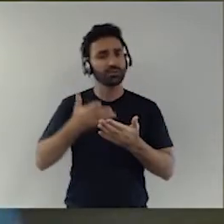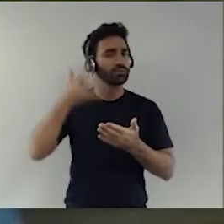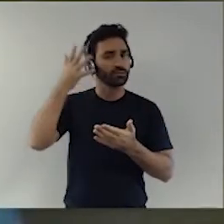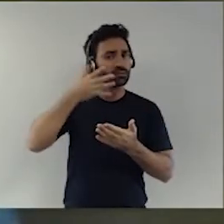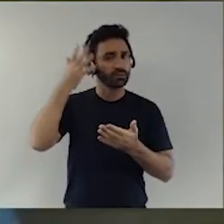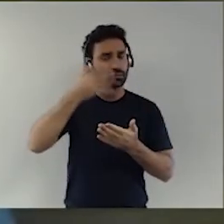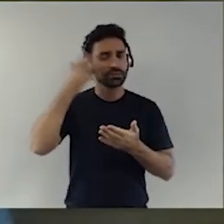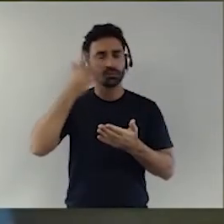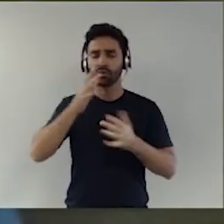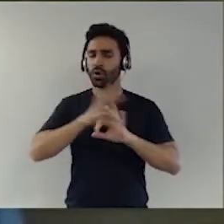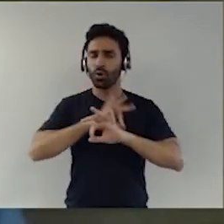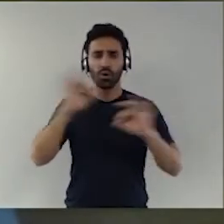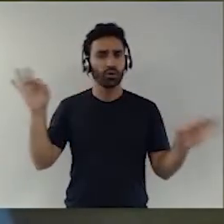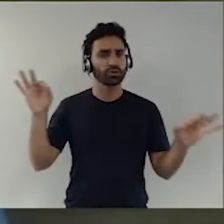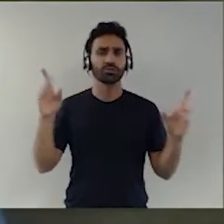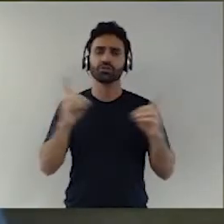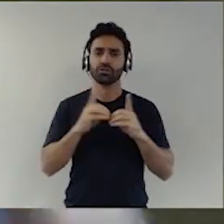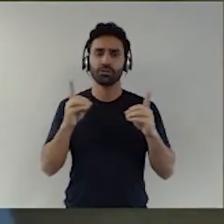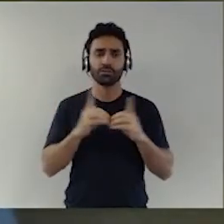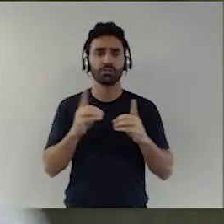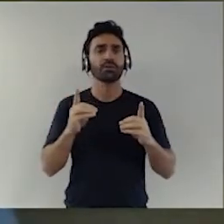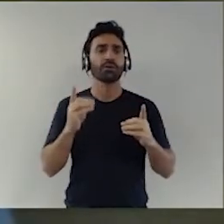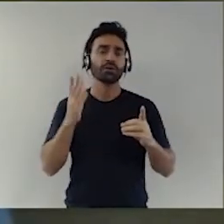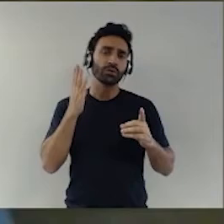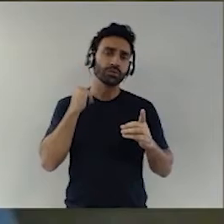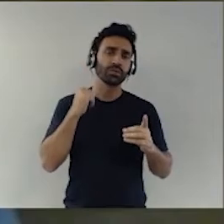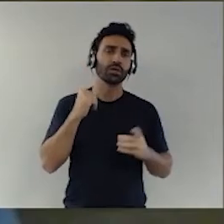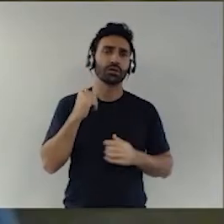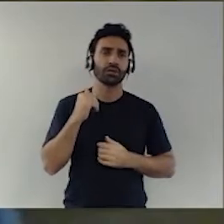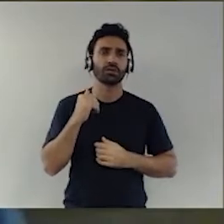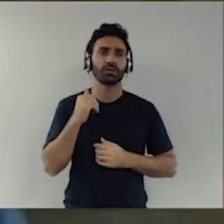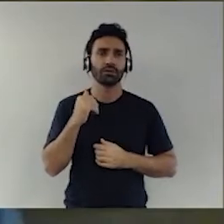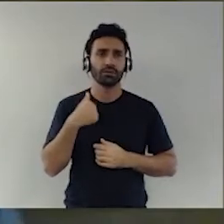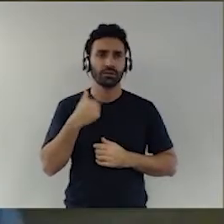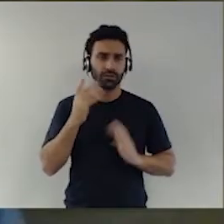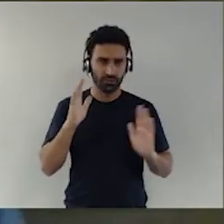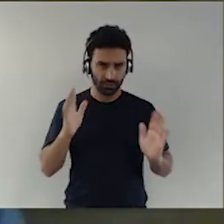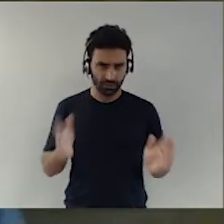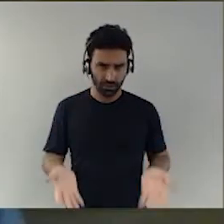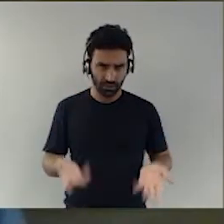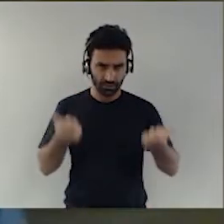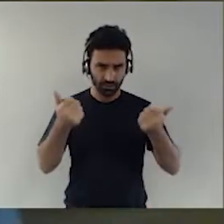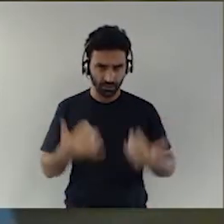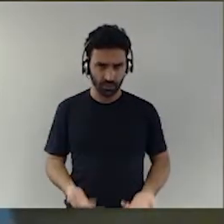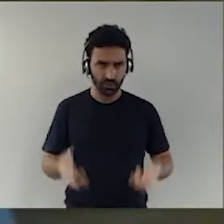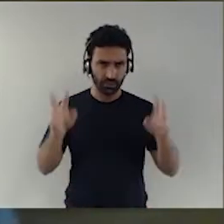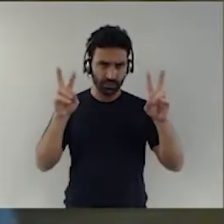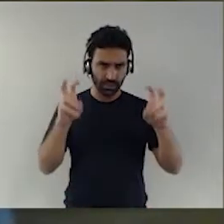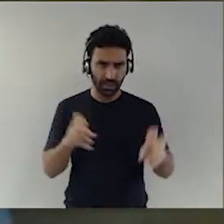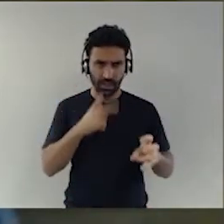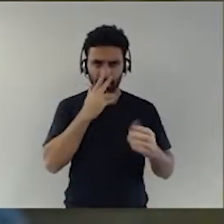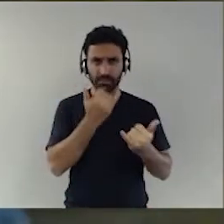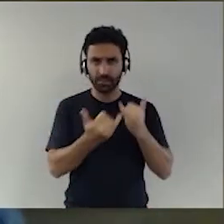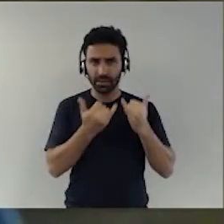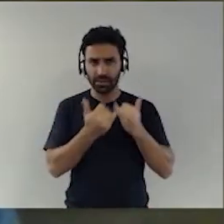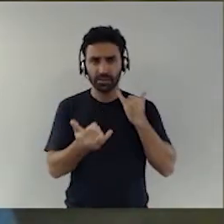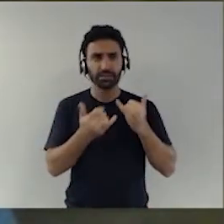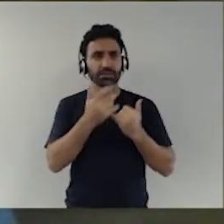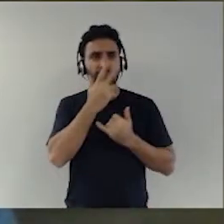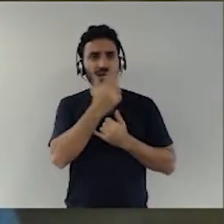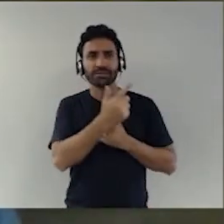bastante dinâmico, apesar de termos mencionado temas muito próximos, mas imagino que não